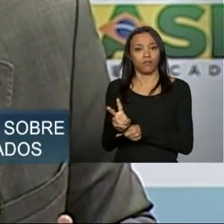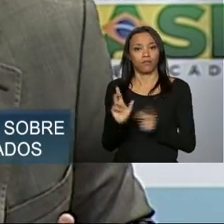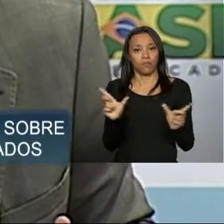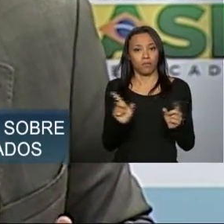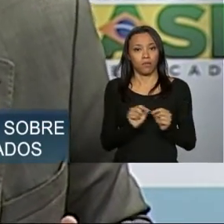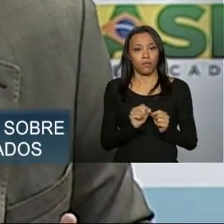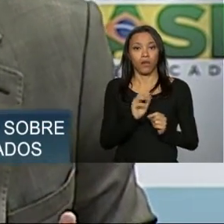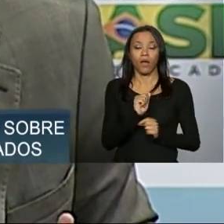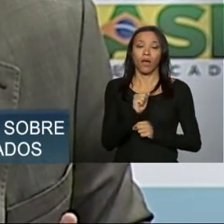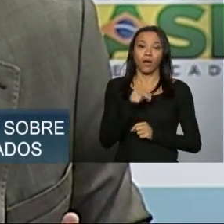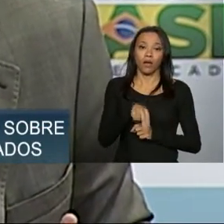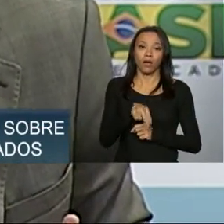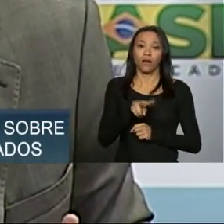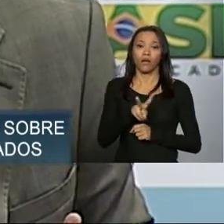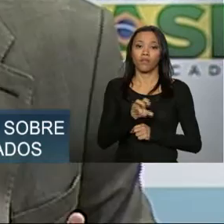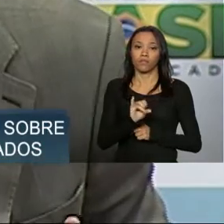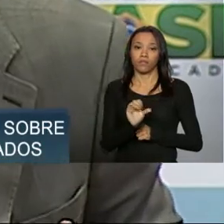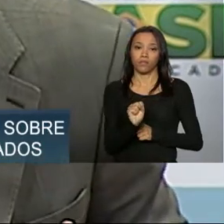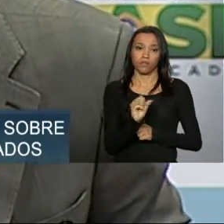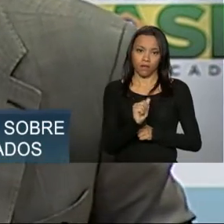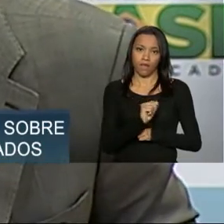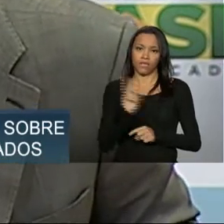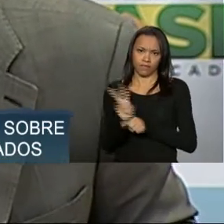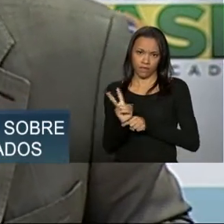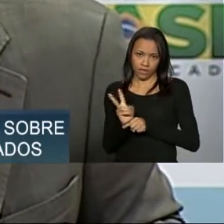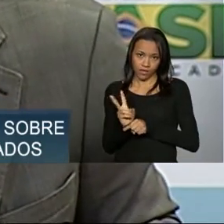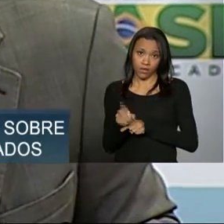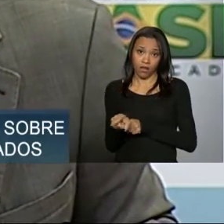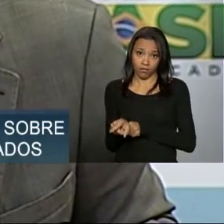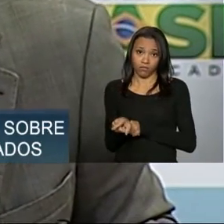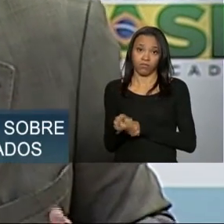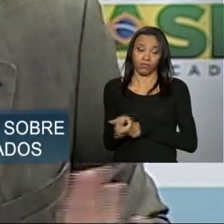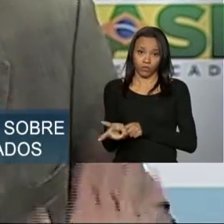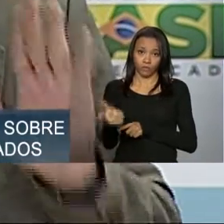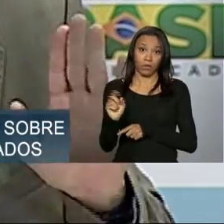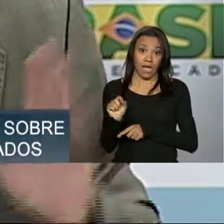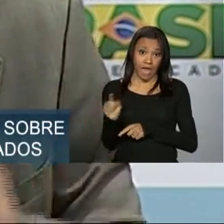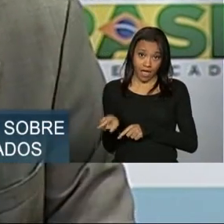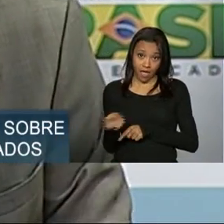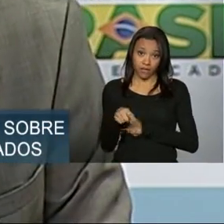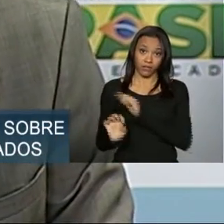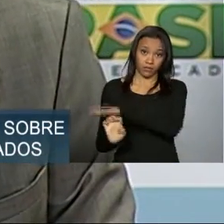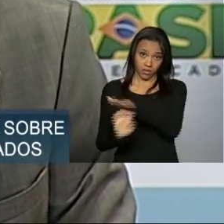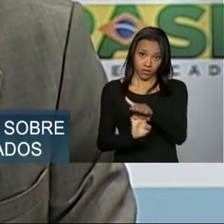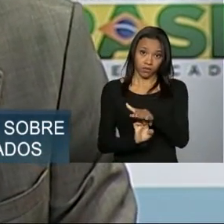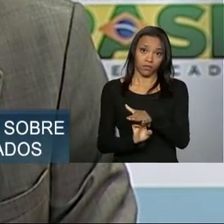há nenhuma diminuição da atividade da vigilância sanitária. Tá?